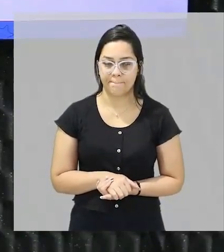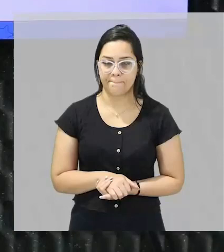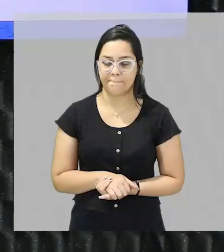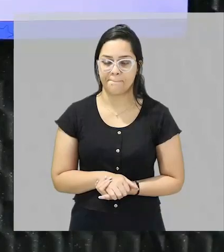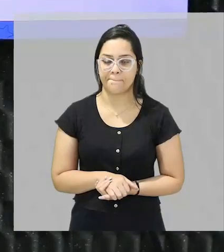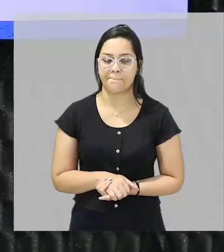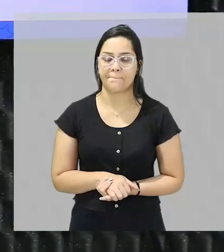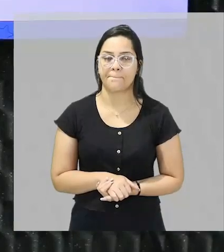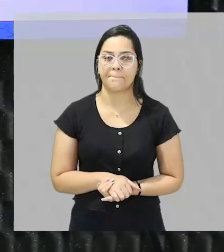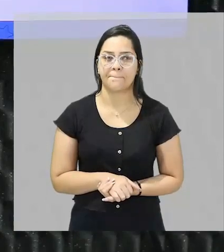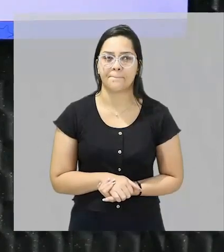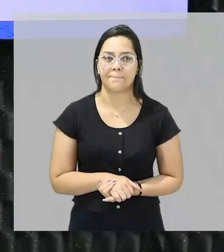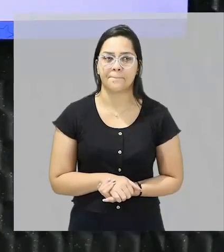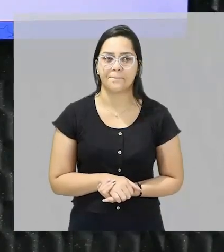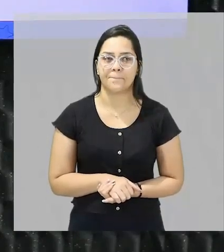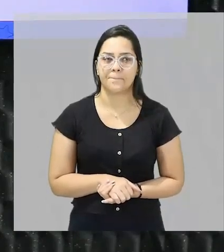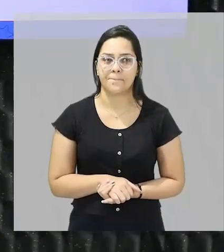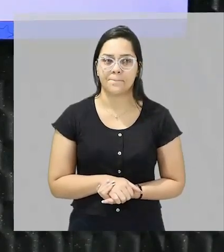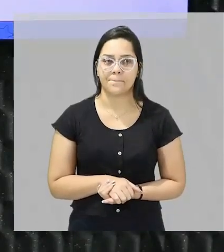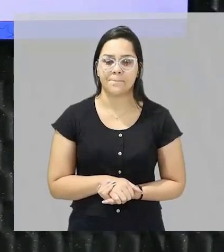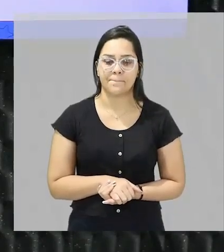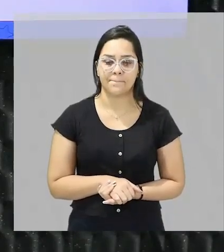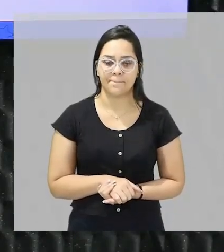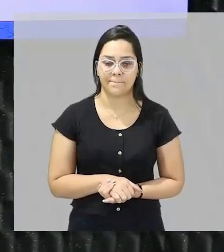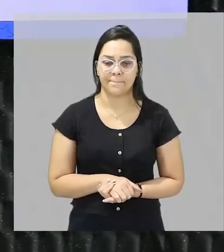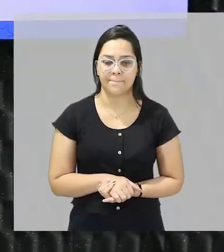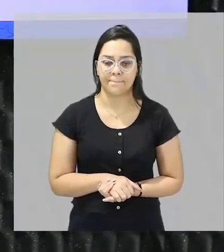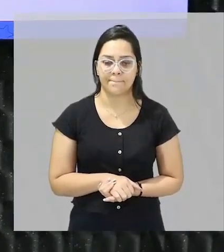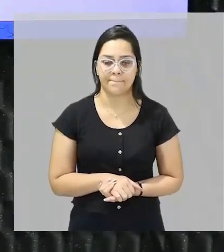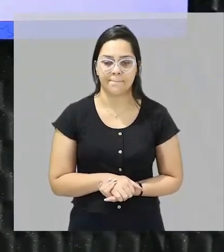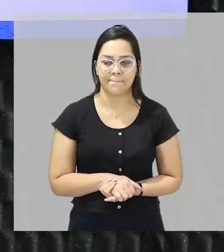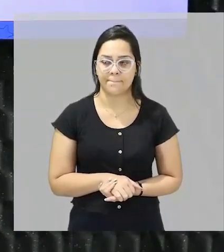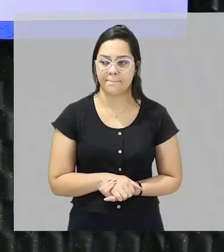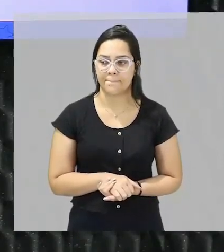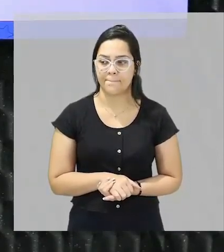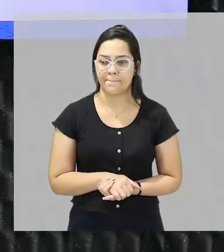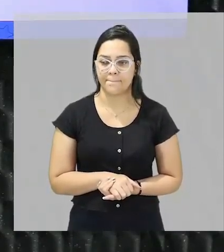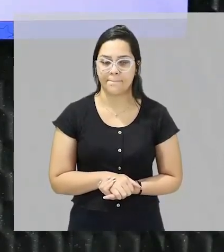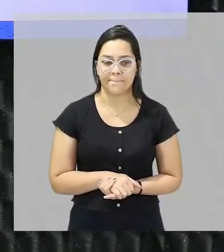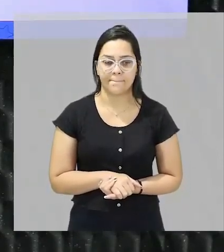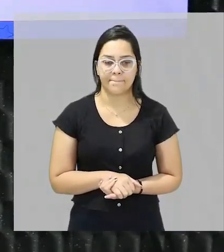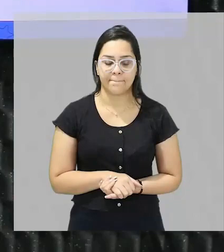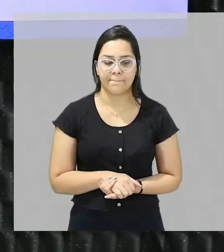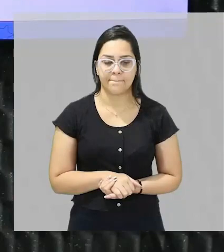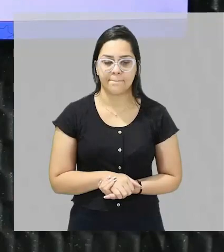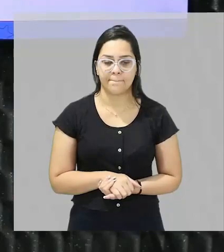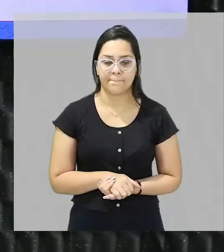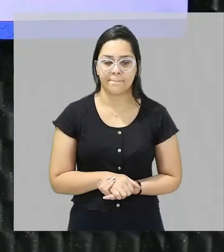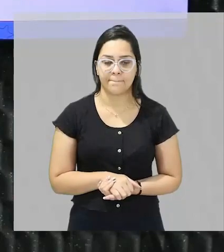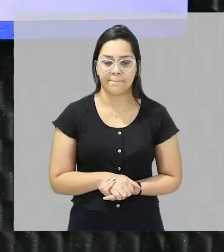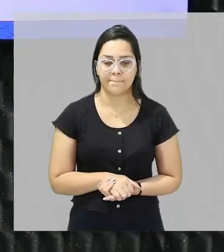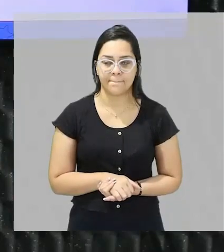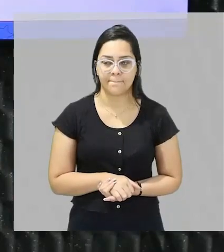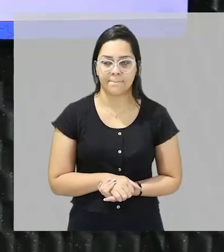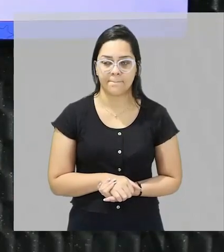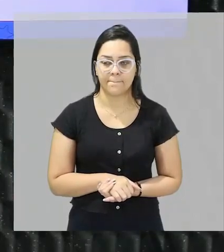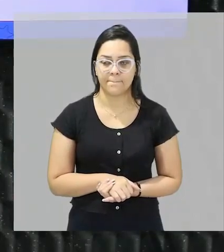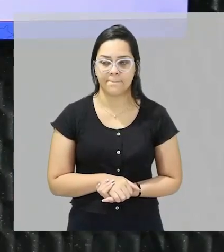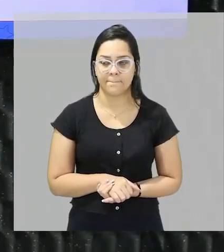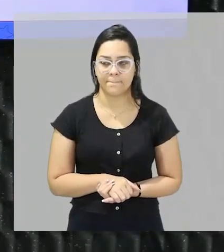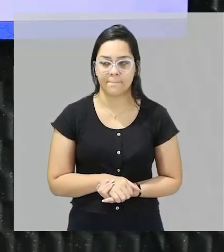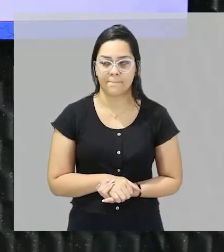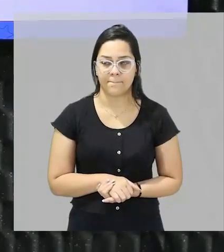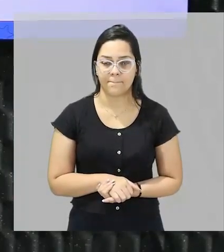permeia. Dessa maneira, com a conjuntura de tais ações, os brasileiros verão o direito garantido